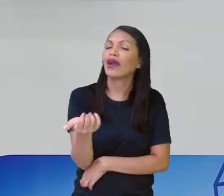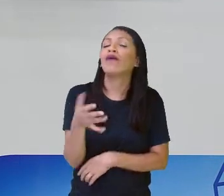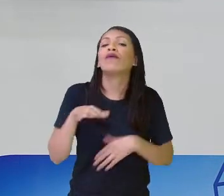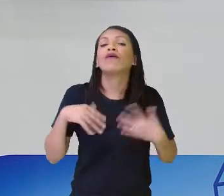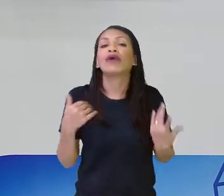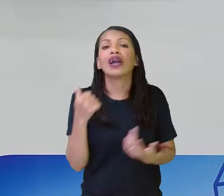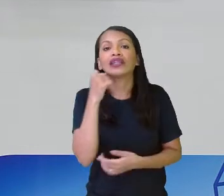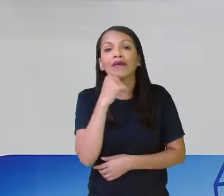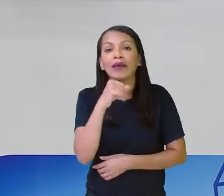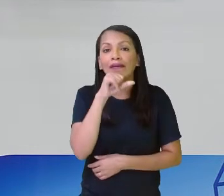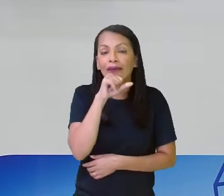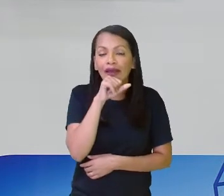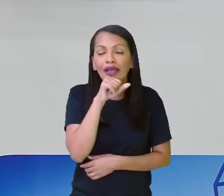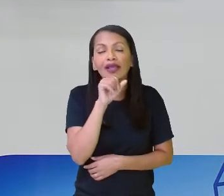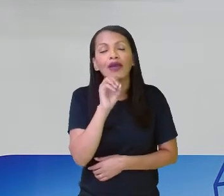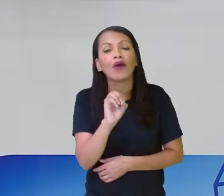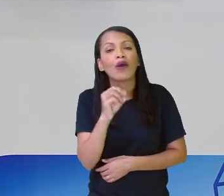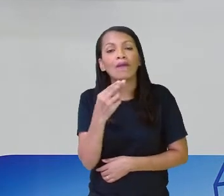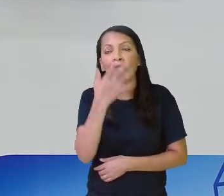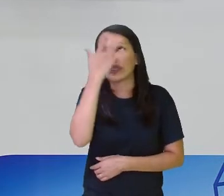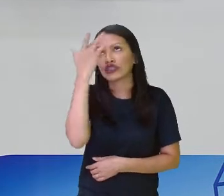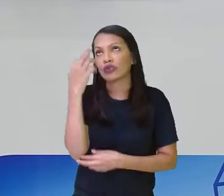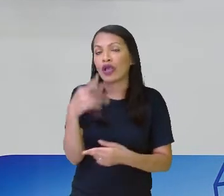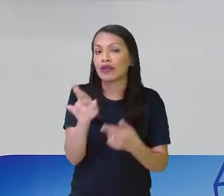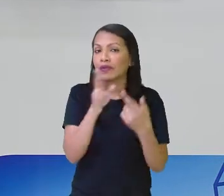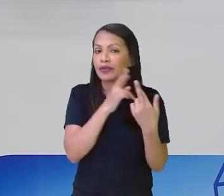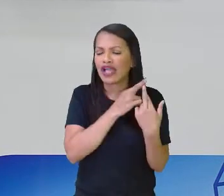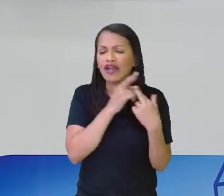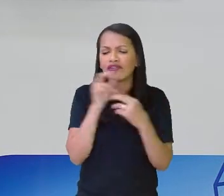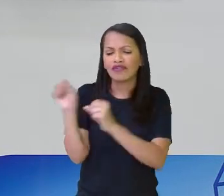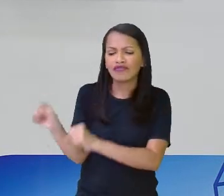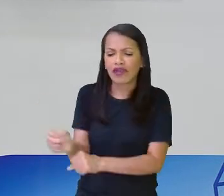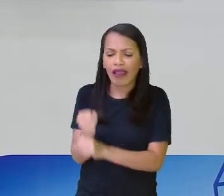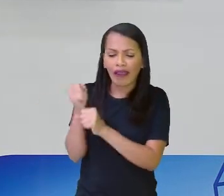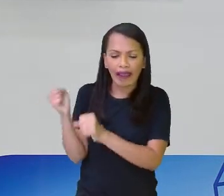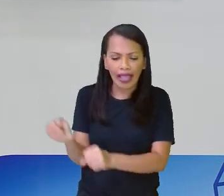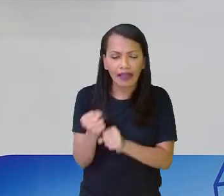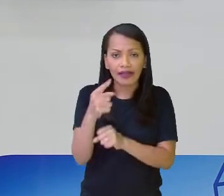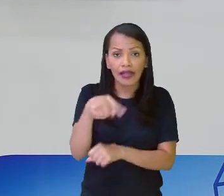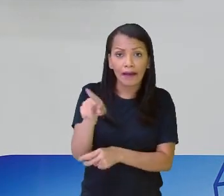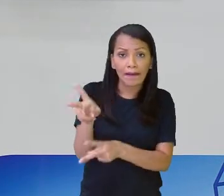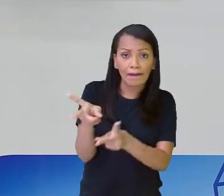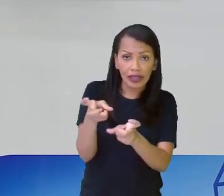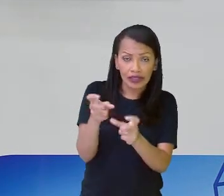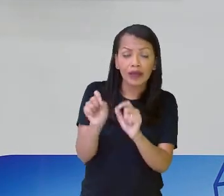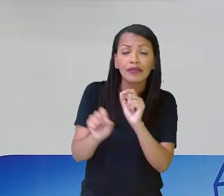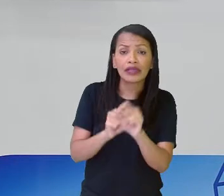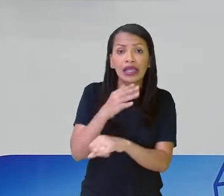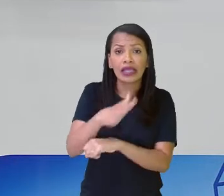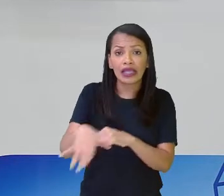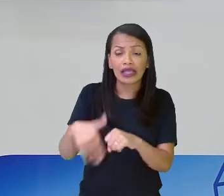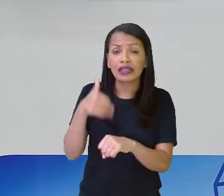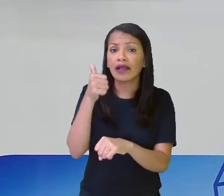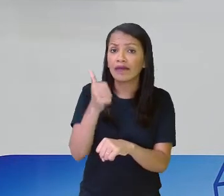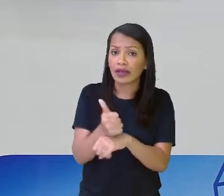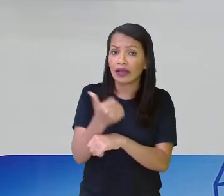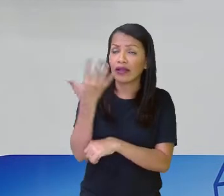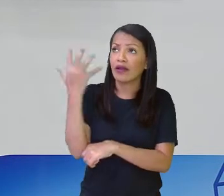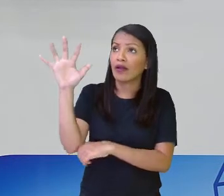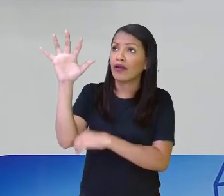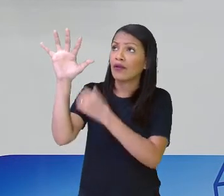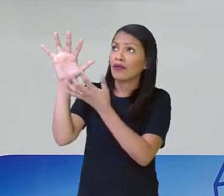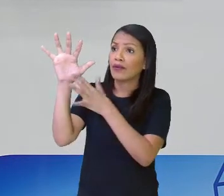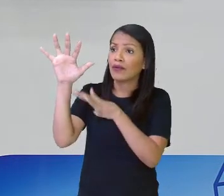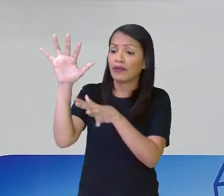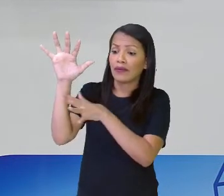mamãe, o papai, o responsável pedir para dar aquela ajeitada no quintal. Mas observe que nas praças, as folhas que caem não devem